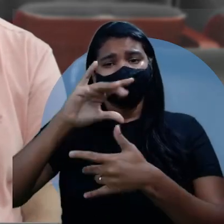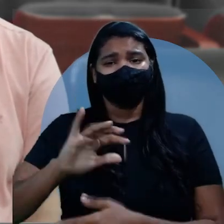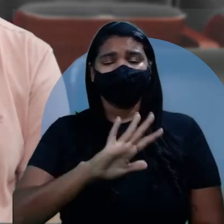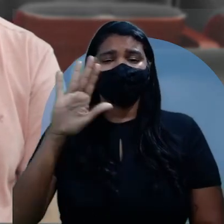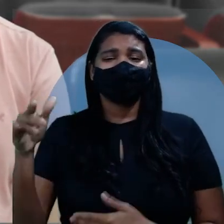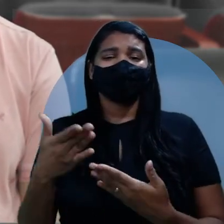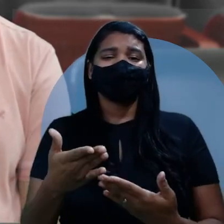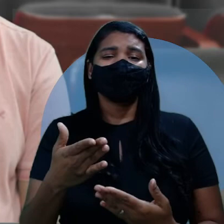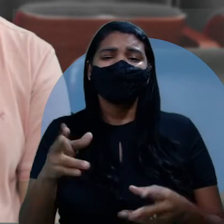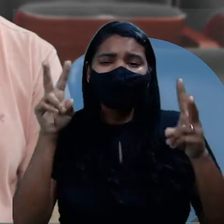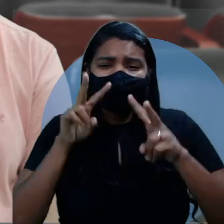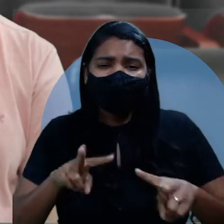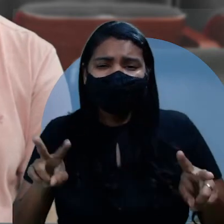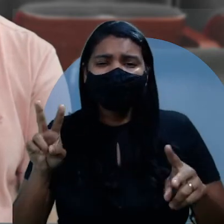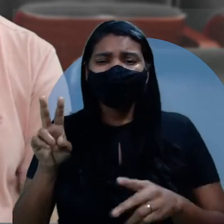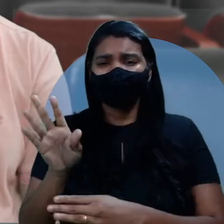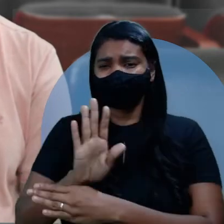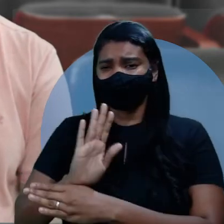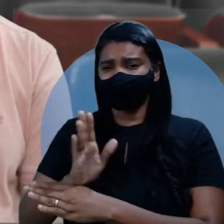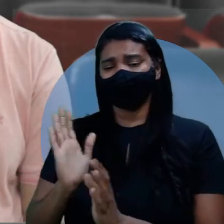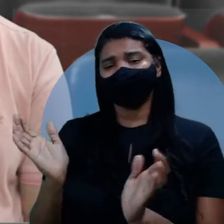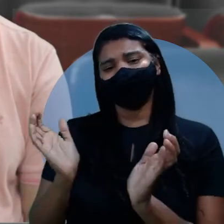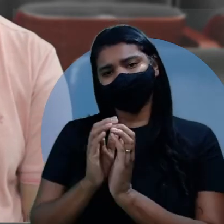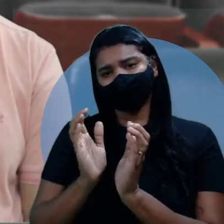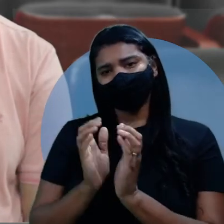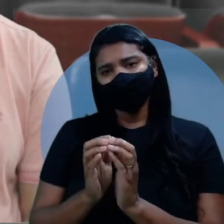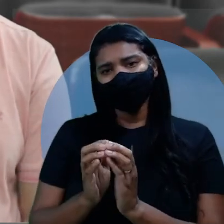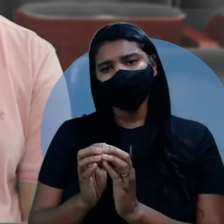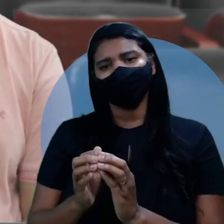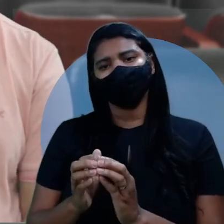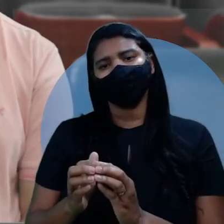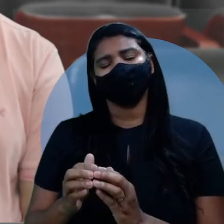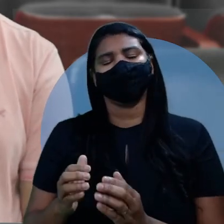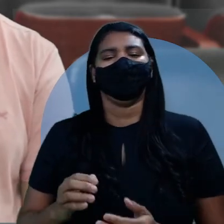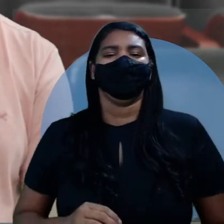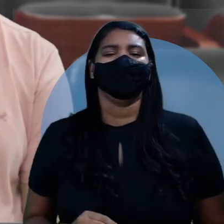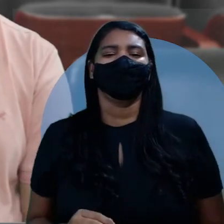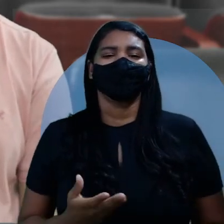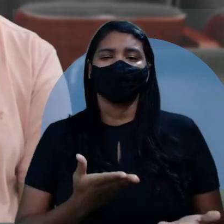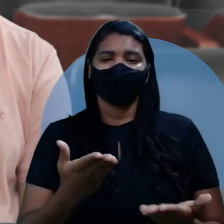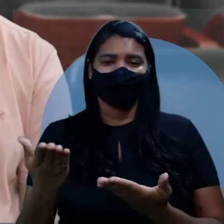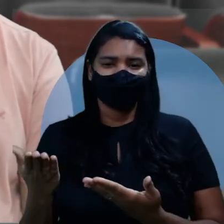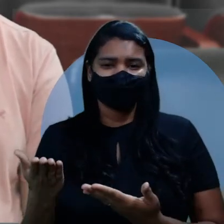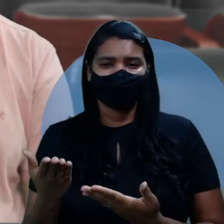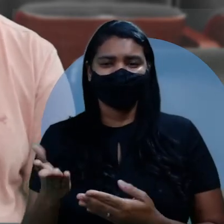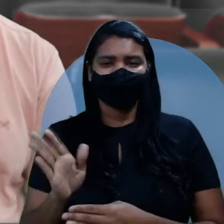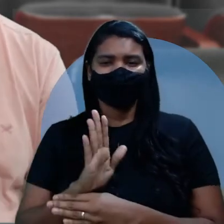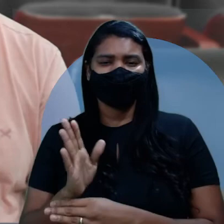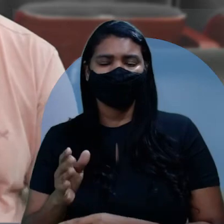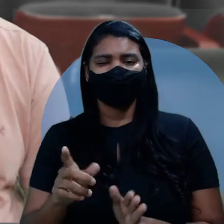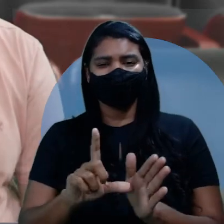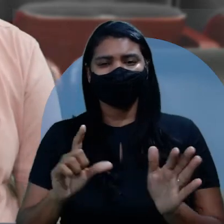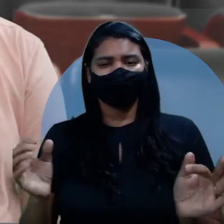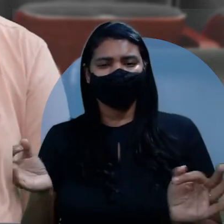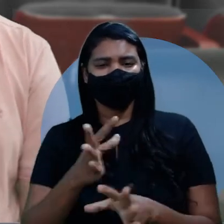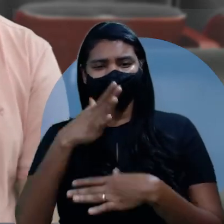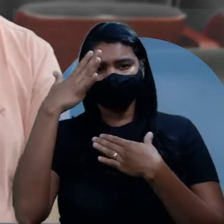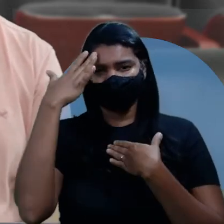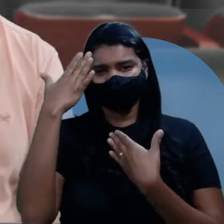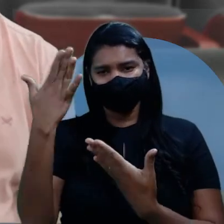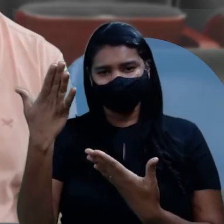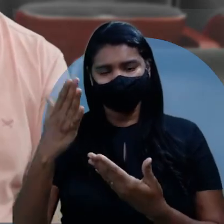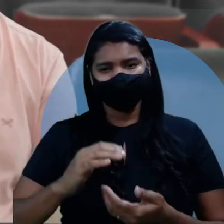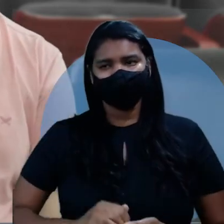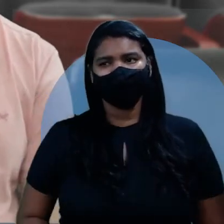assistam o cinema pernambucano. É de excelente qualidade. Professor, e antes de mais nada, antes de nós terminarmos, vamos agradecer aqui